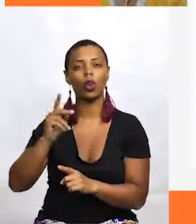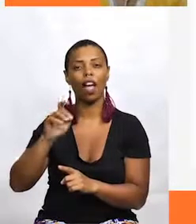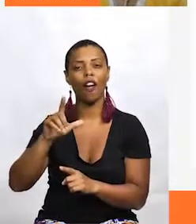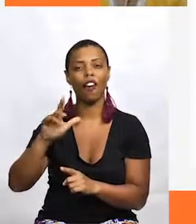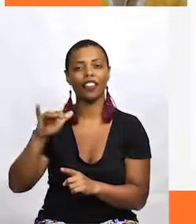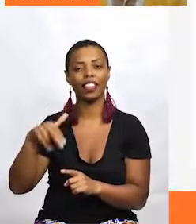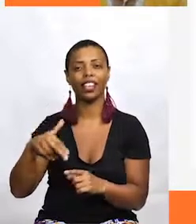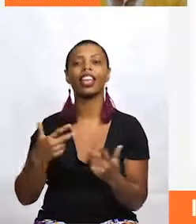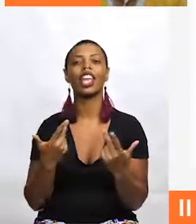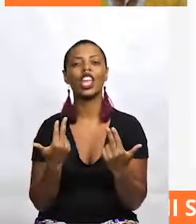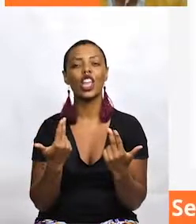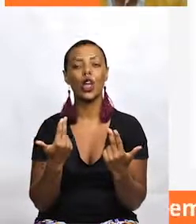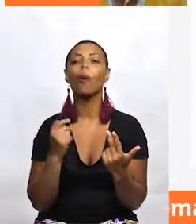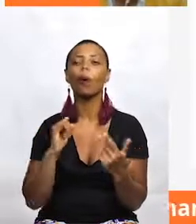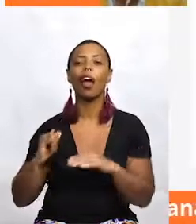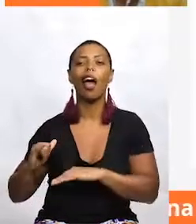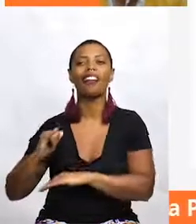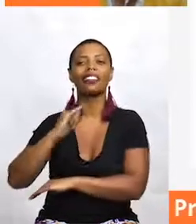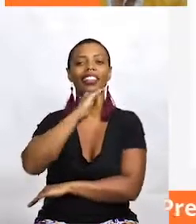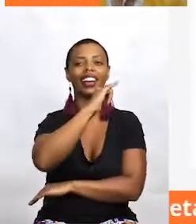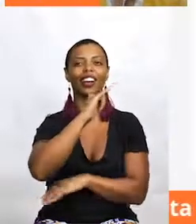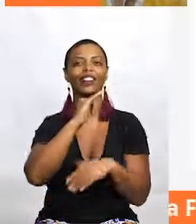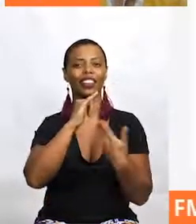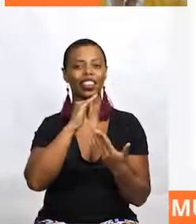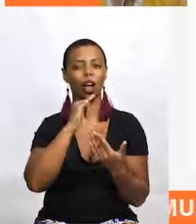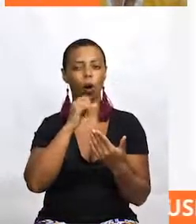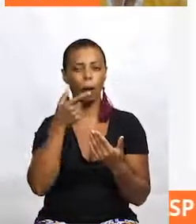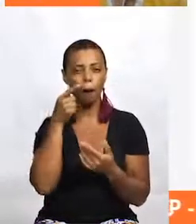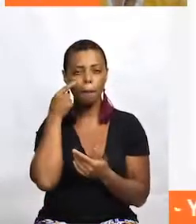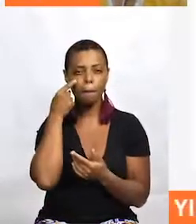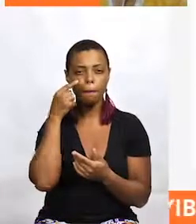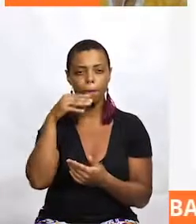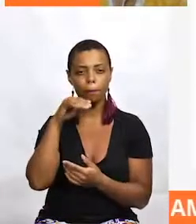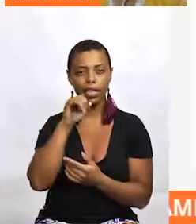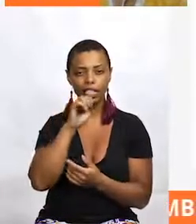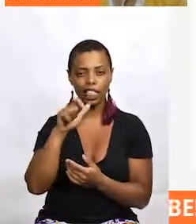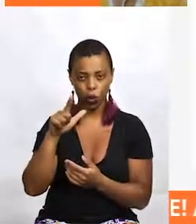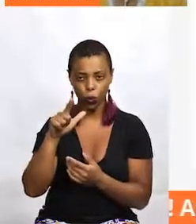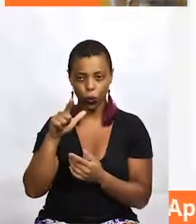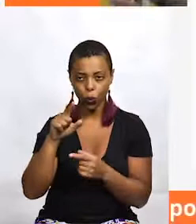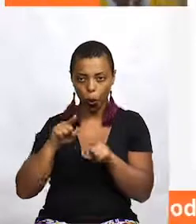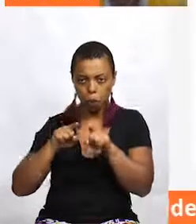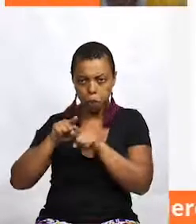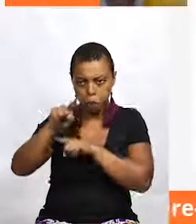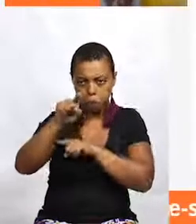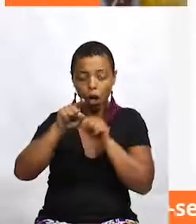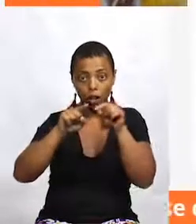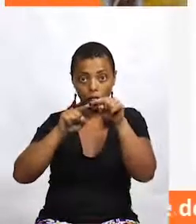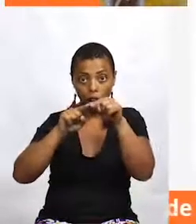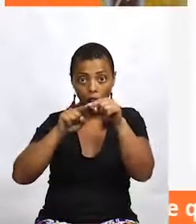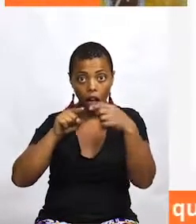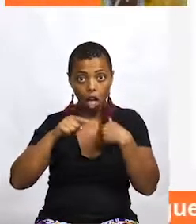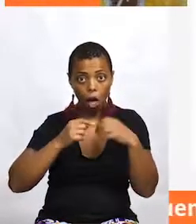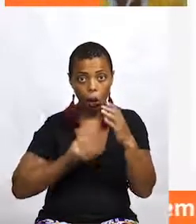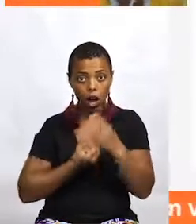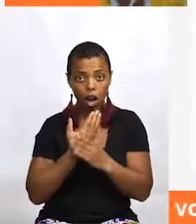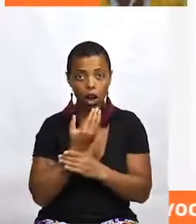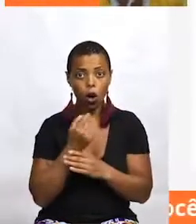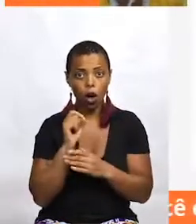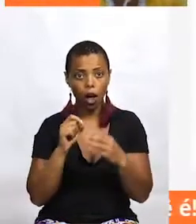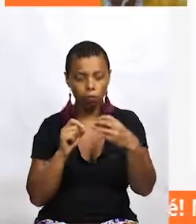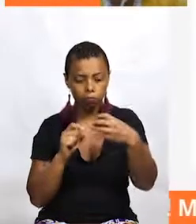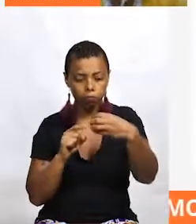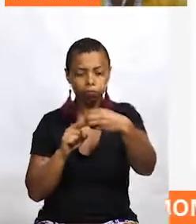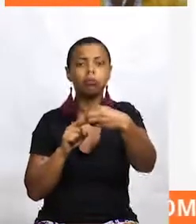Então, essa cabeça de míssil que eu produzi é para percorrer, pra